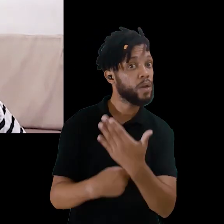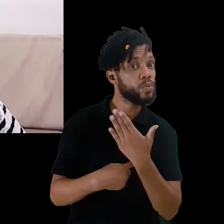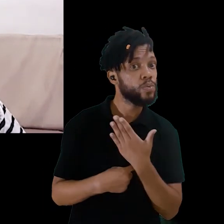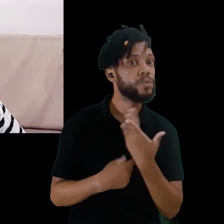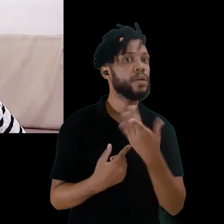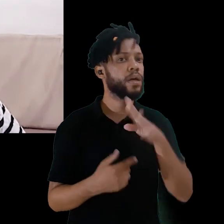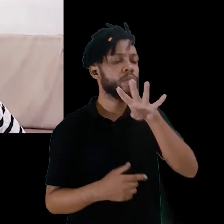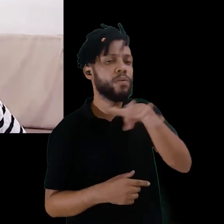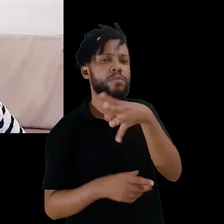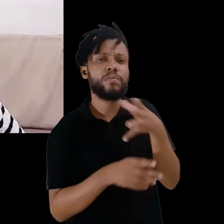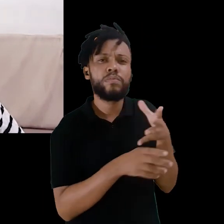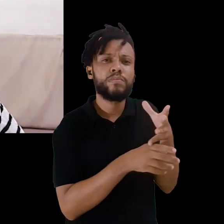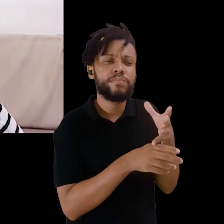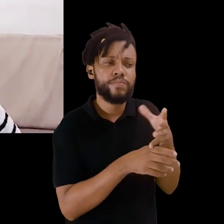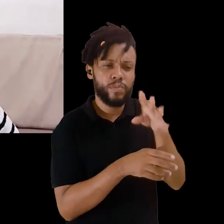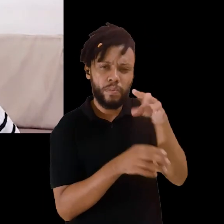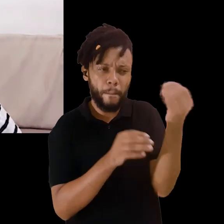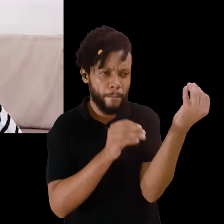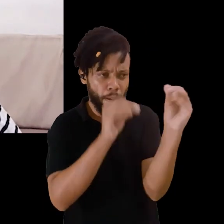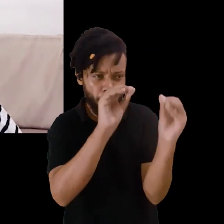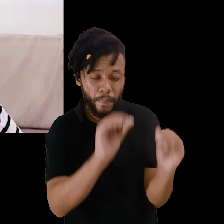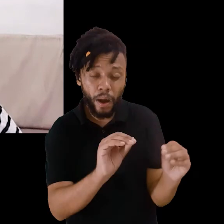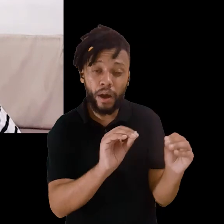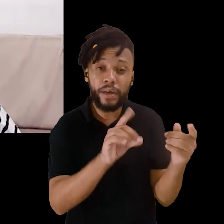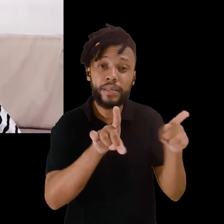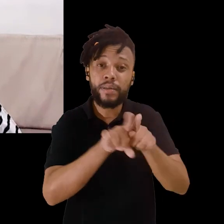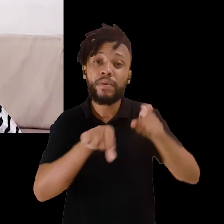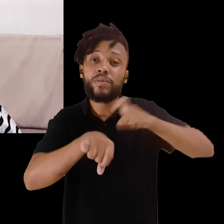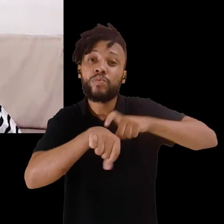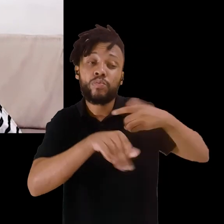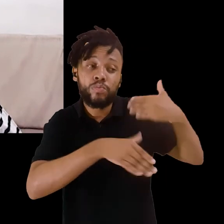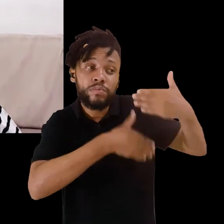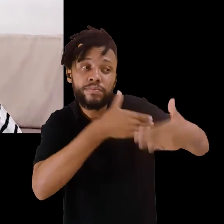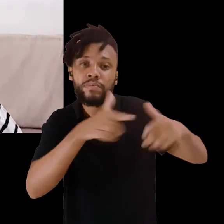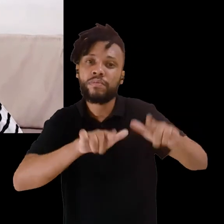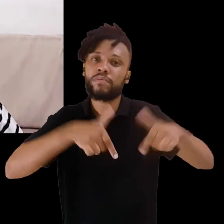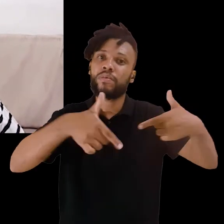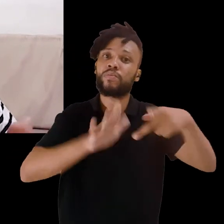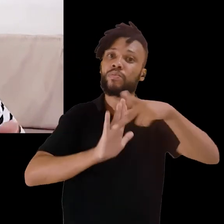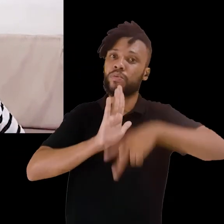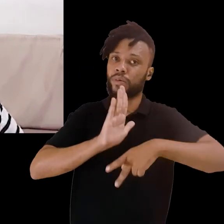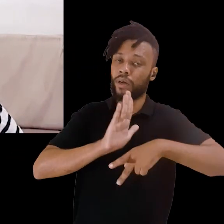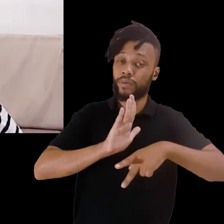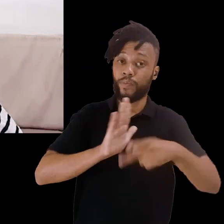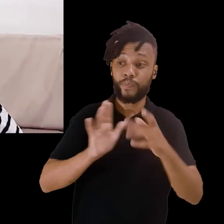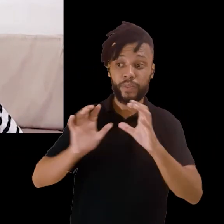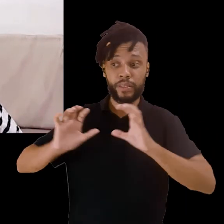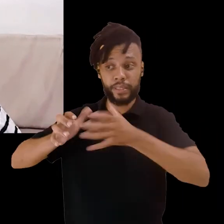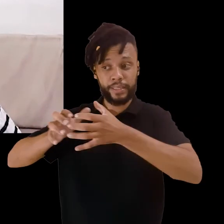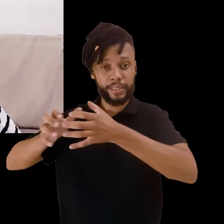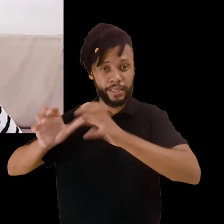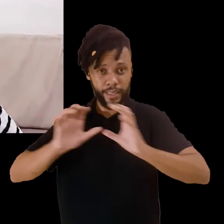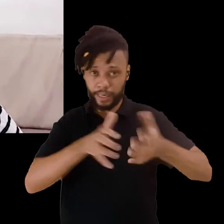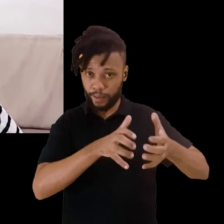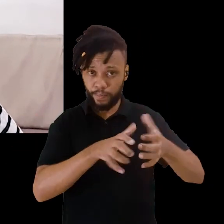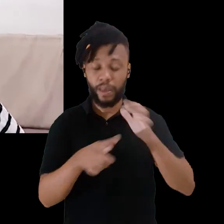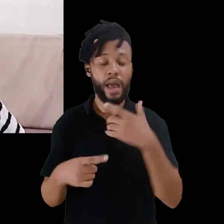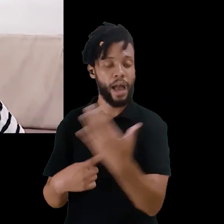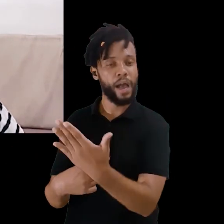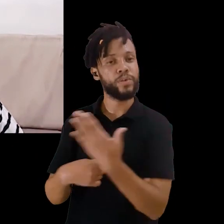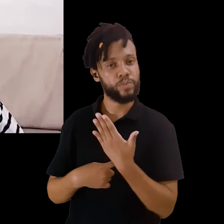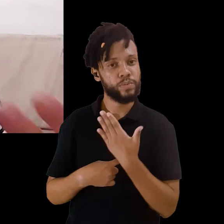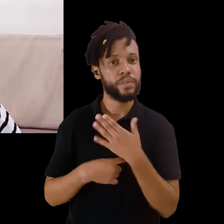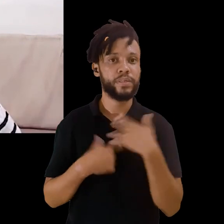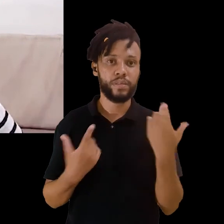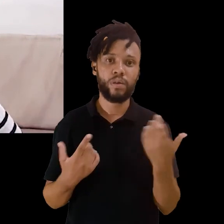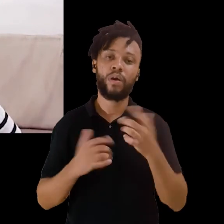ajuda no preenchimento dos formulários e inclusive durante a execução do projeto, o pessoal dessas equipes ajuda bastante.